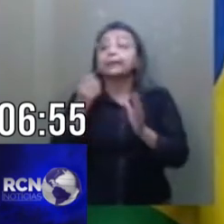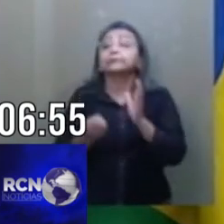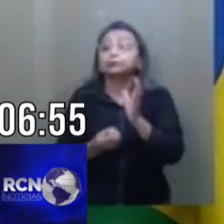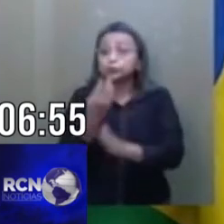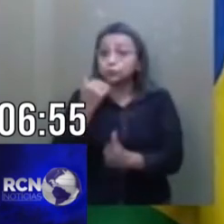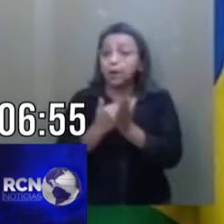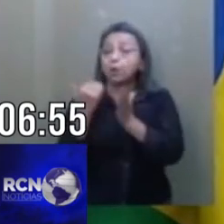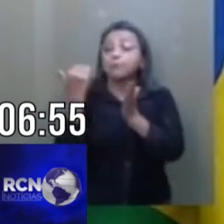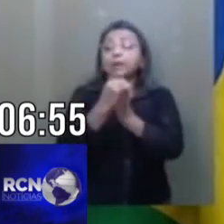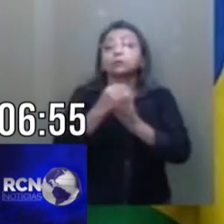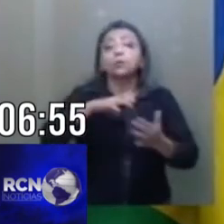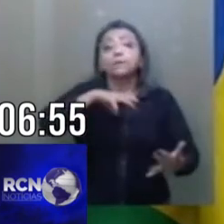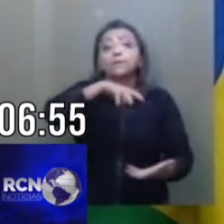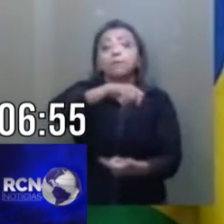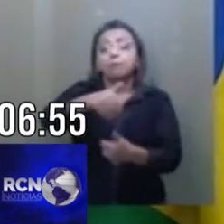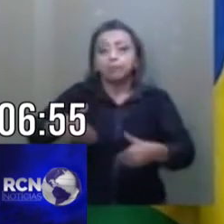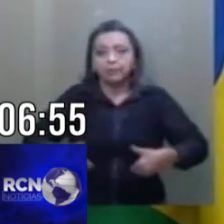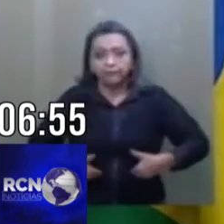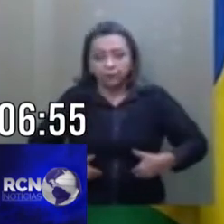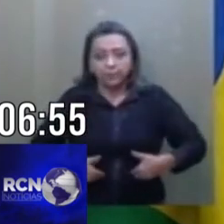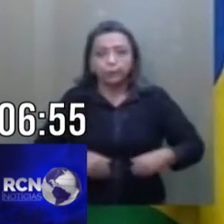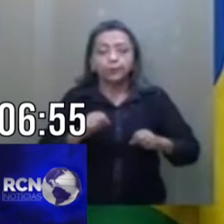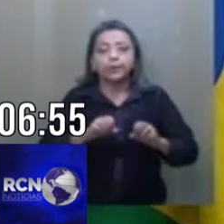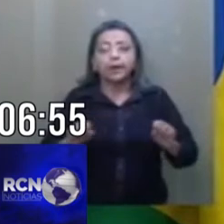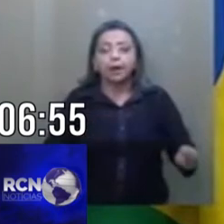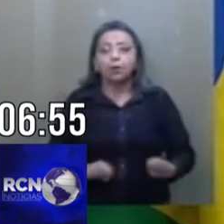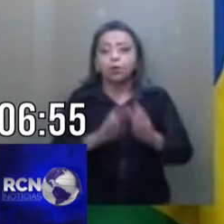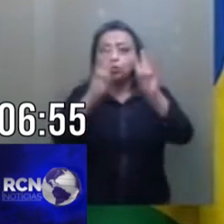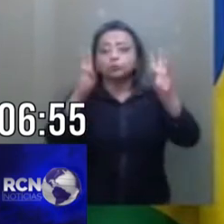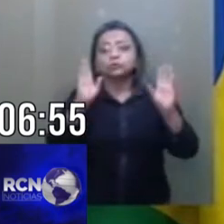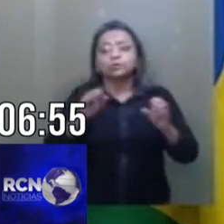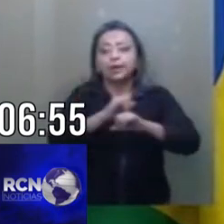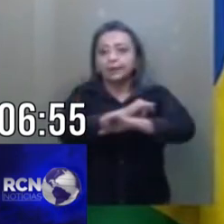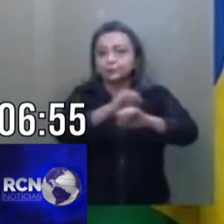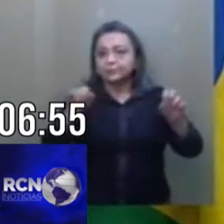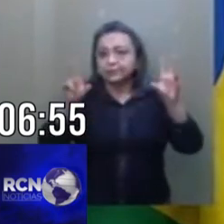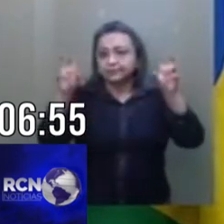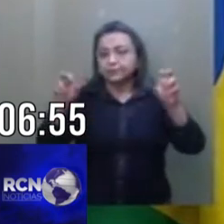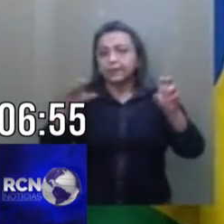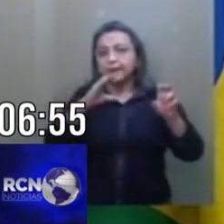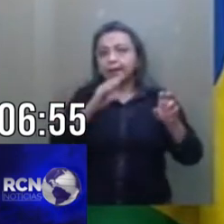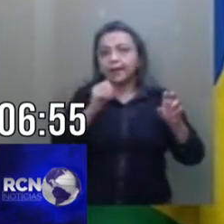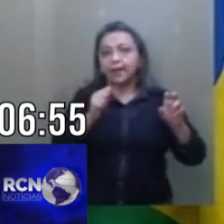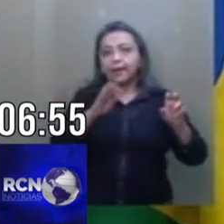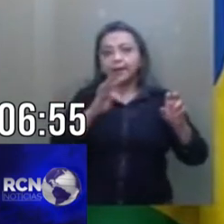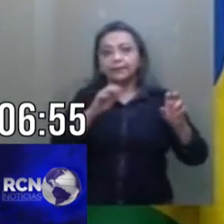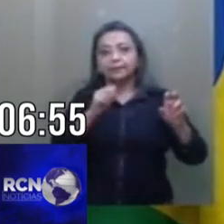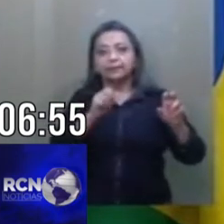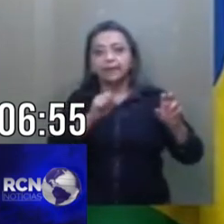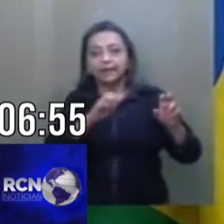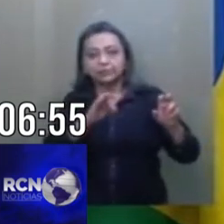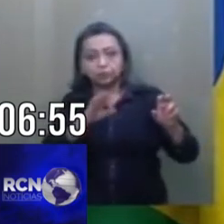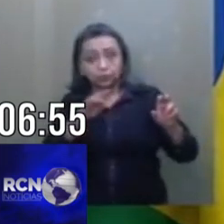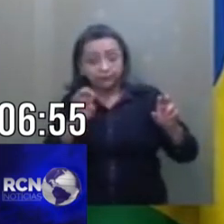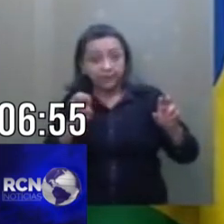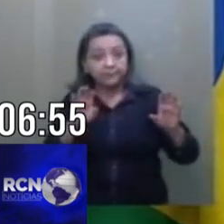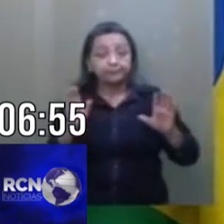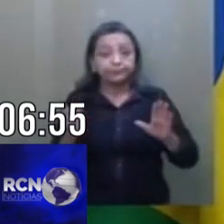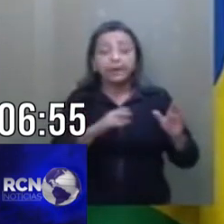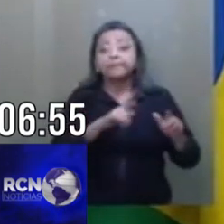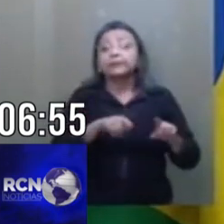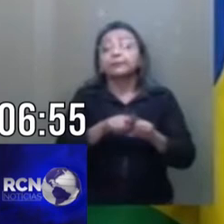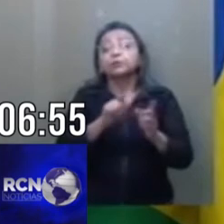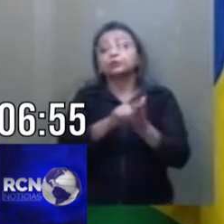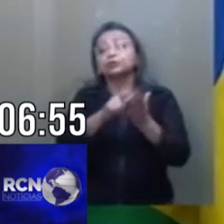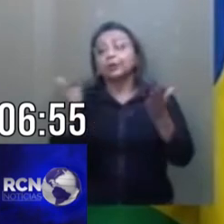projetando aumento mundial da fome. O que a ONU já anuncia como, entre aspas, catástrofe. Mas, matéria na Folha